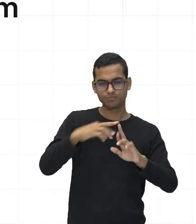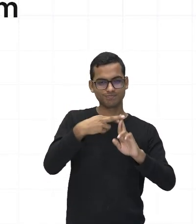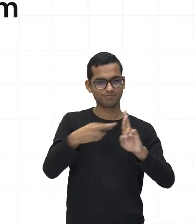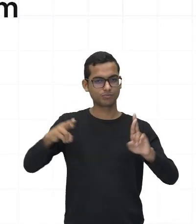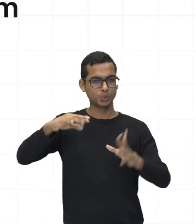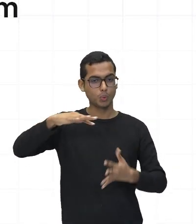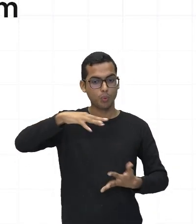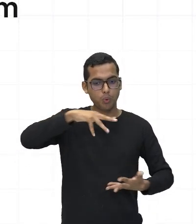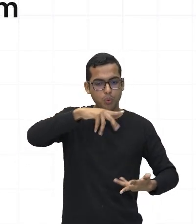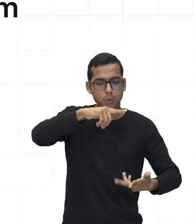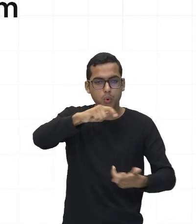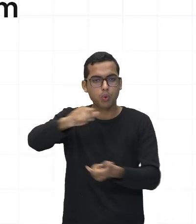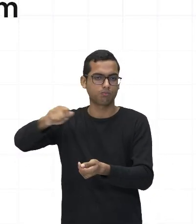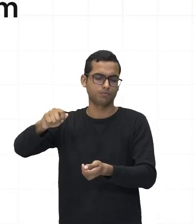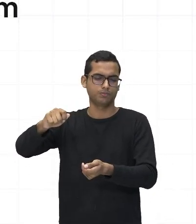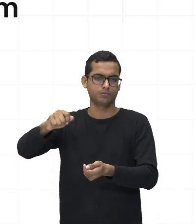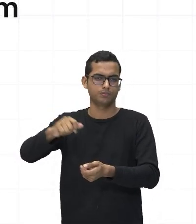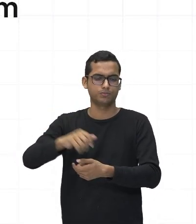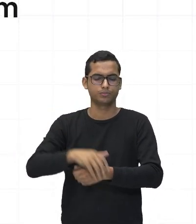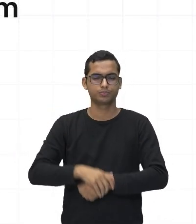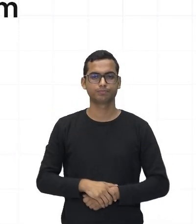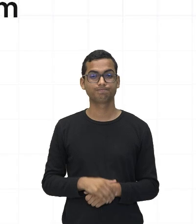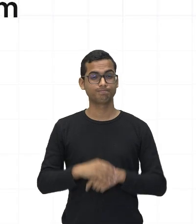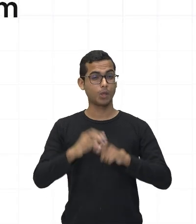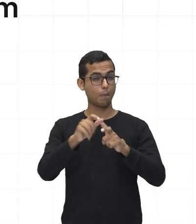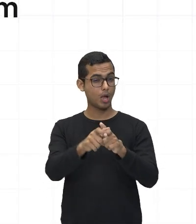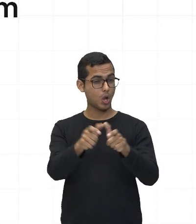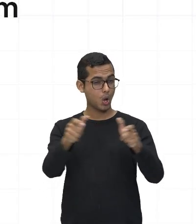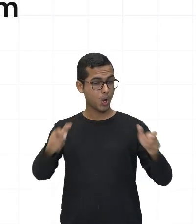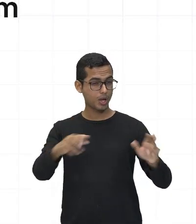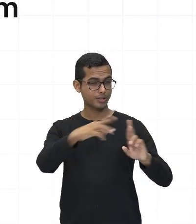tradições religiosas, a grande maioria delas,